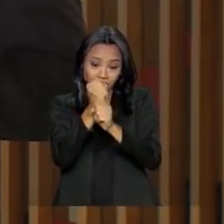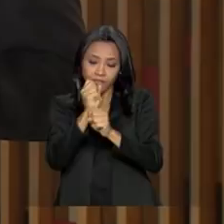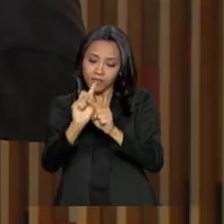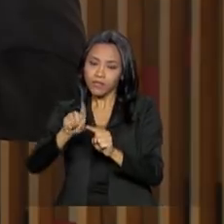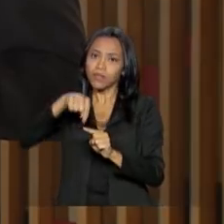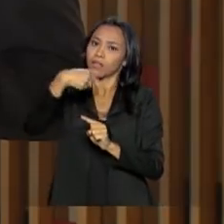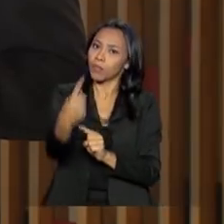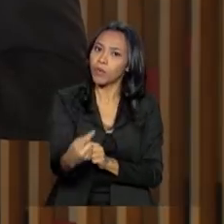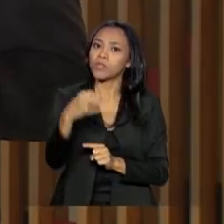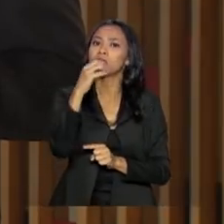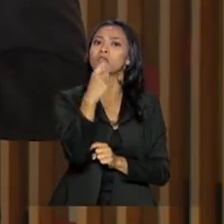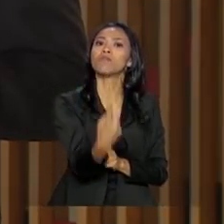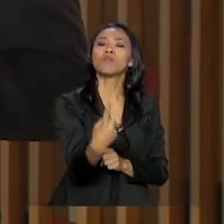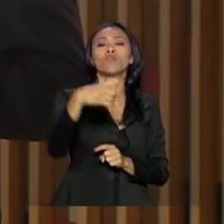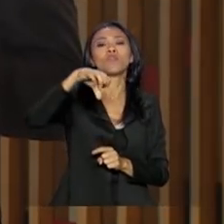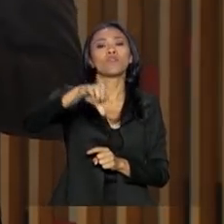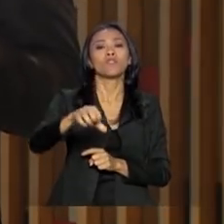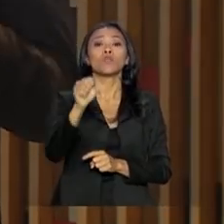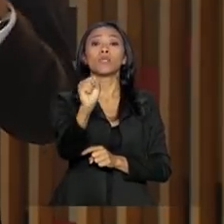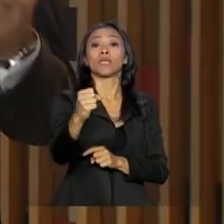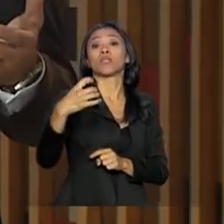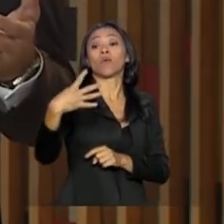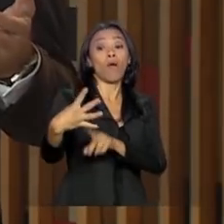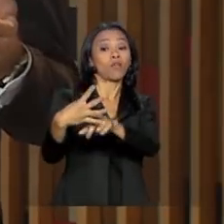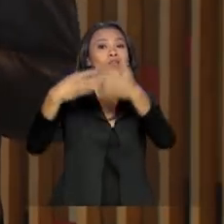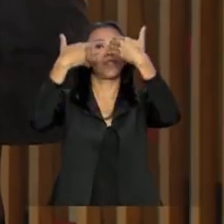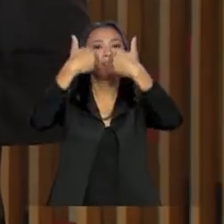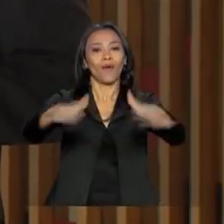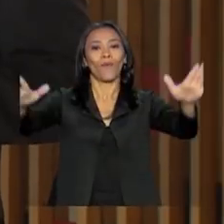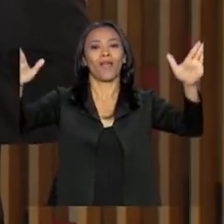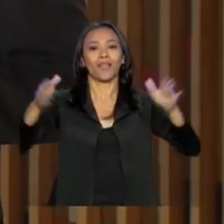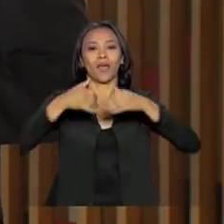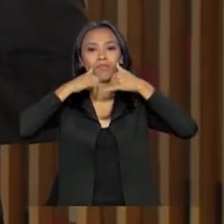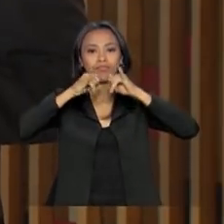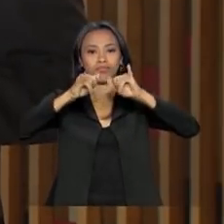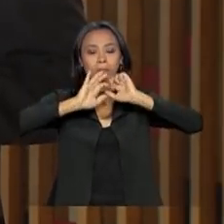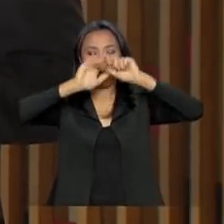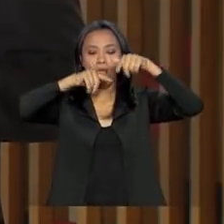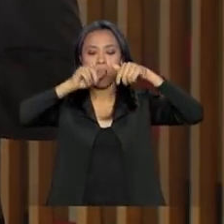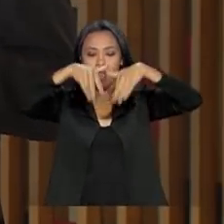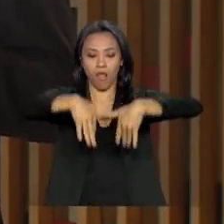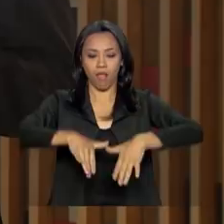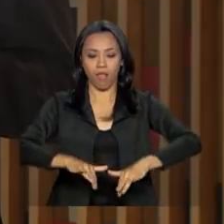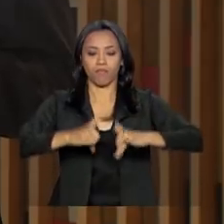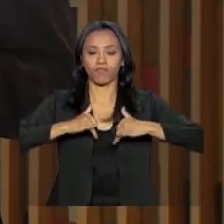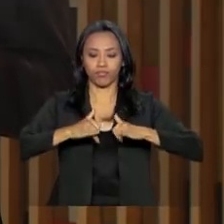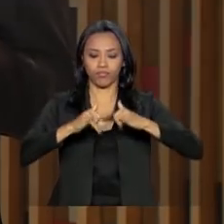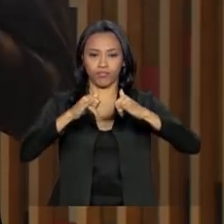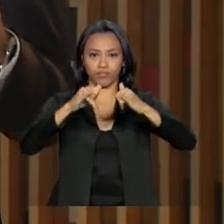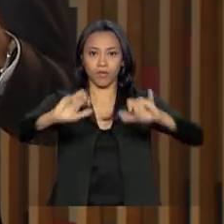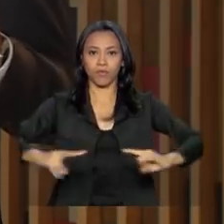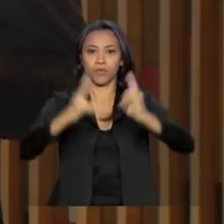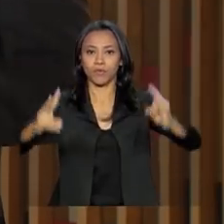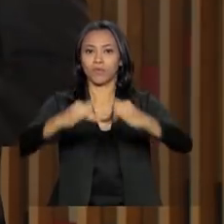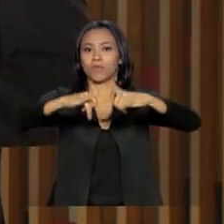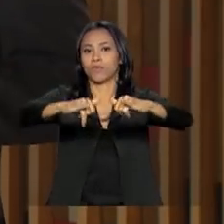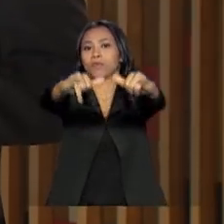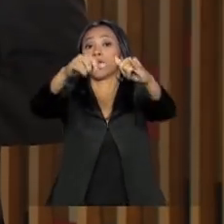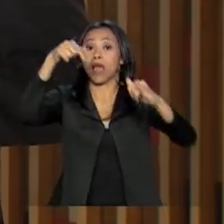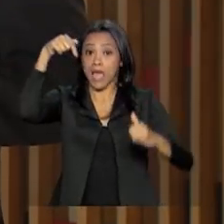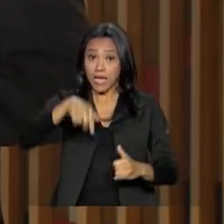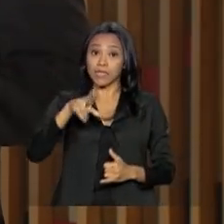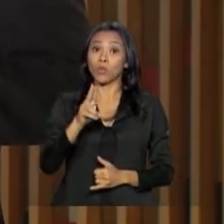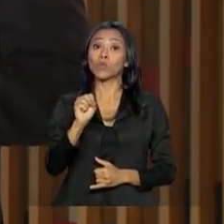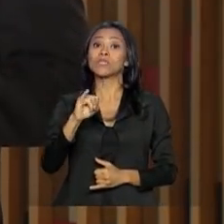em 1984 foi inaugurado e entrou em operação a usina de Taipu está